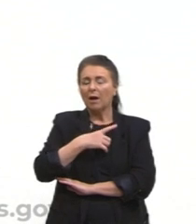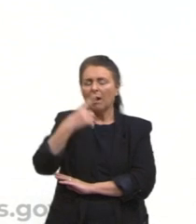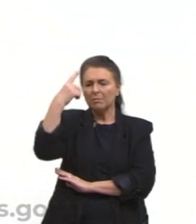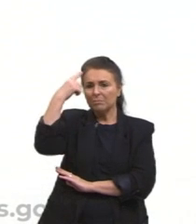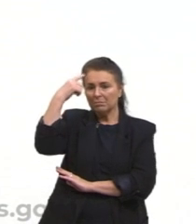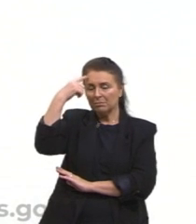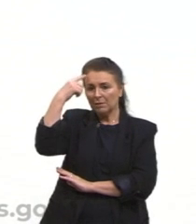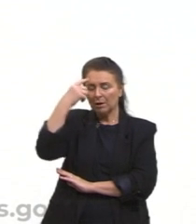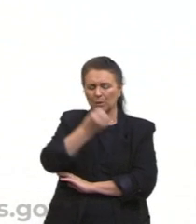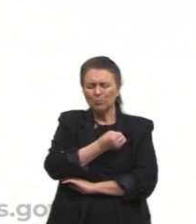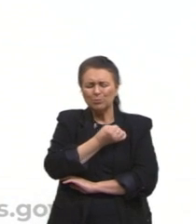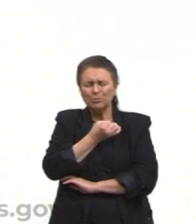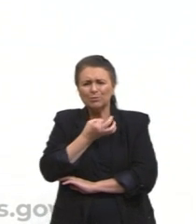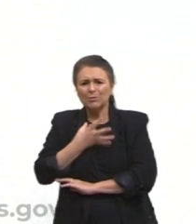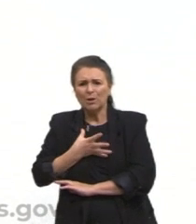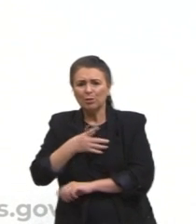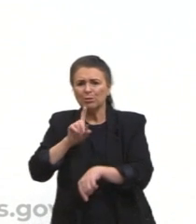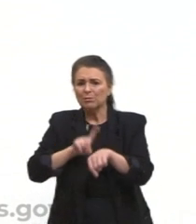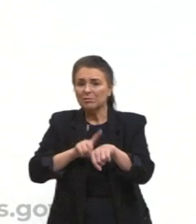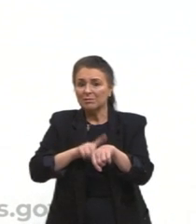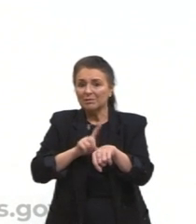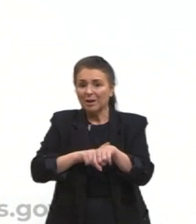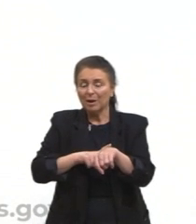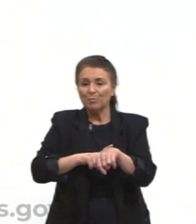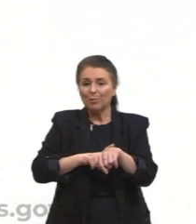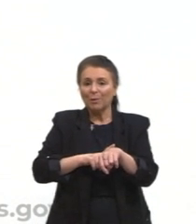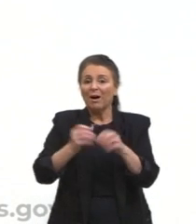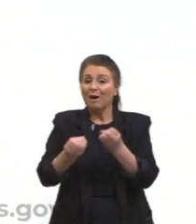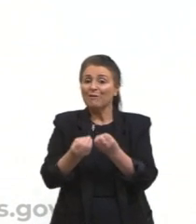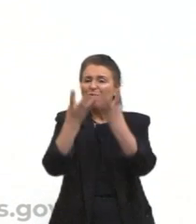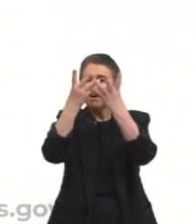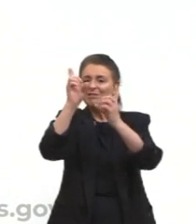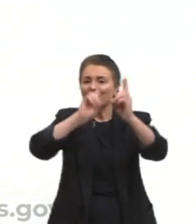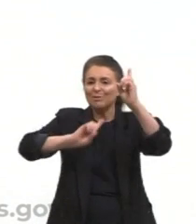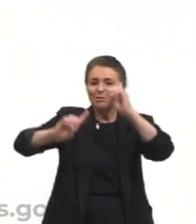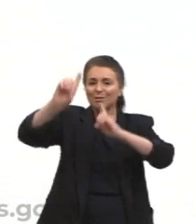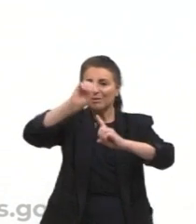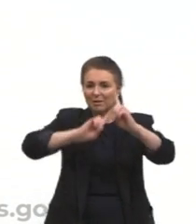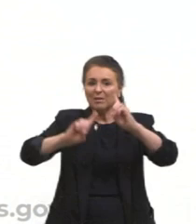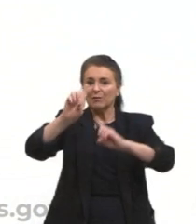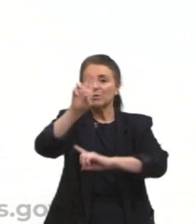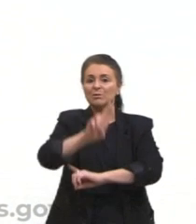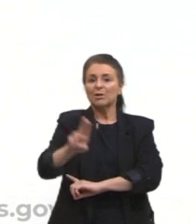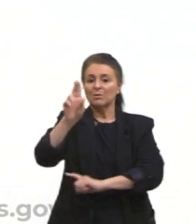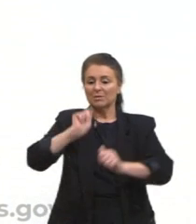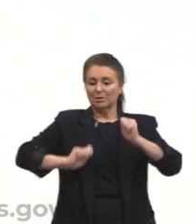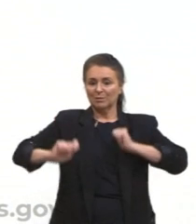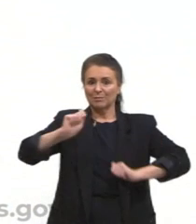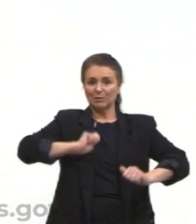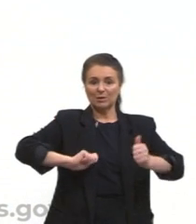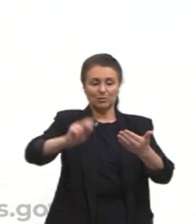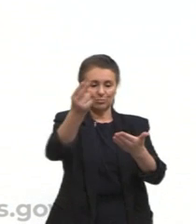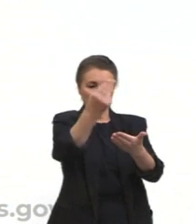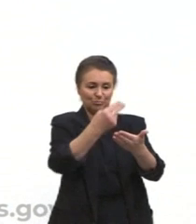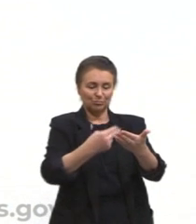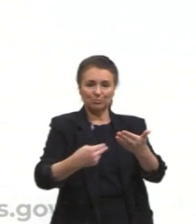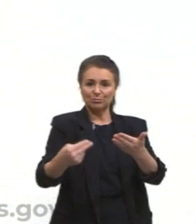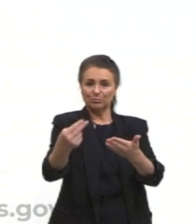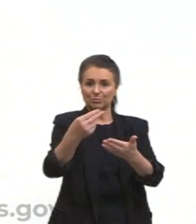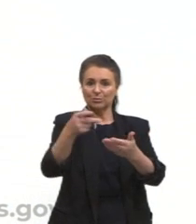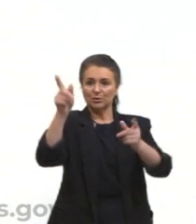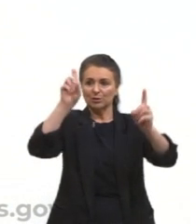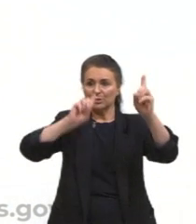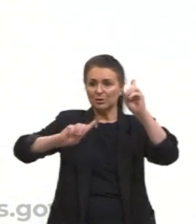de quanto tempo esse festejo vem sendo abordado né pelos artistas aí pelos pintores carnaval de